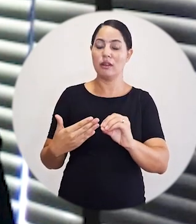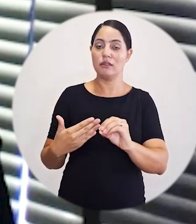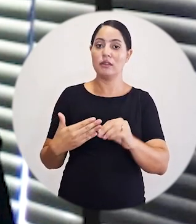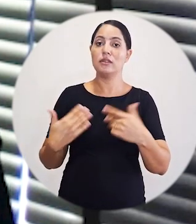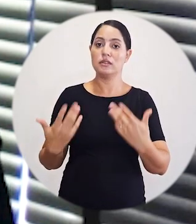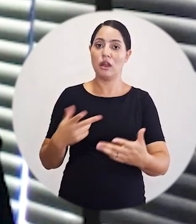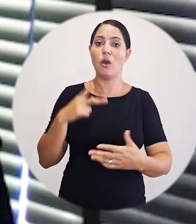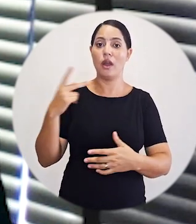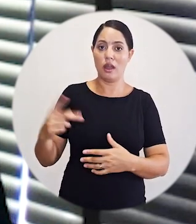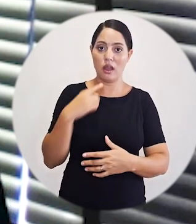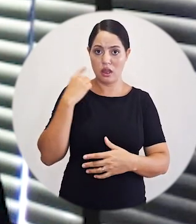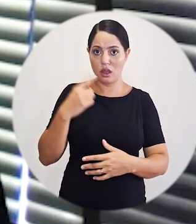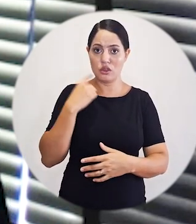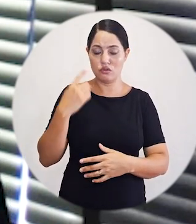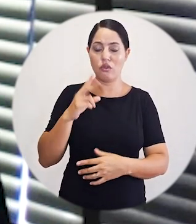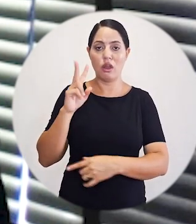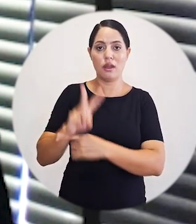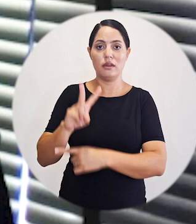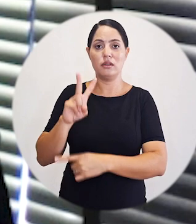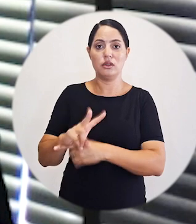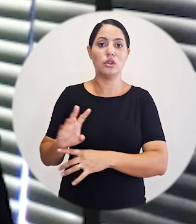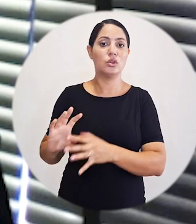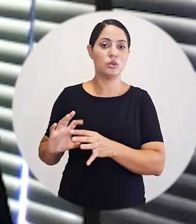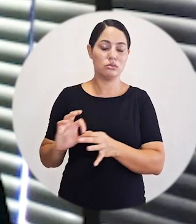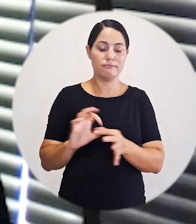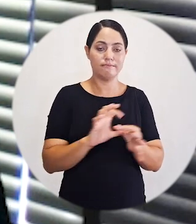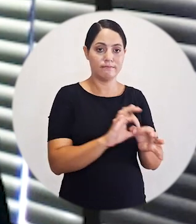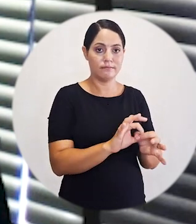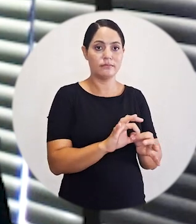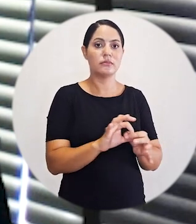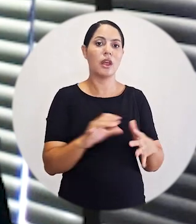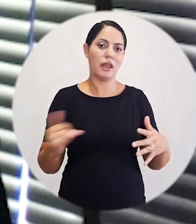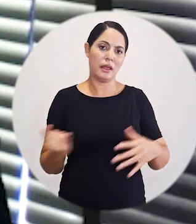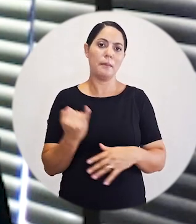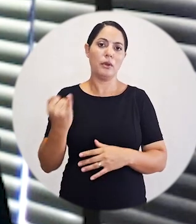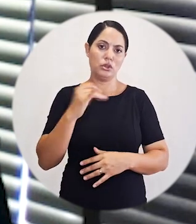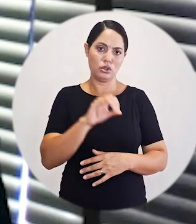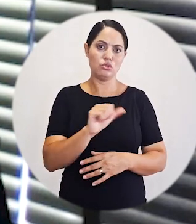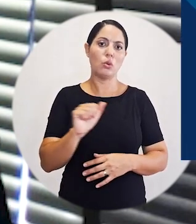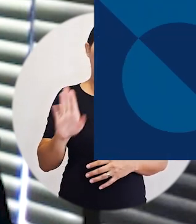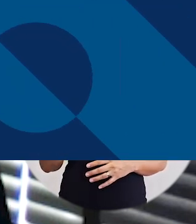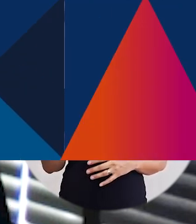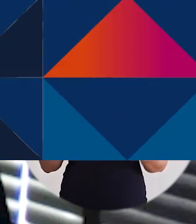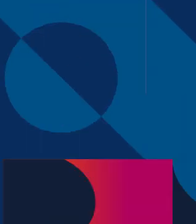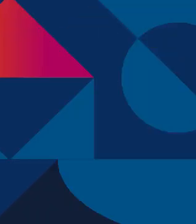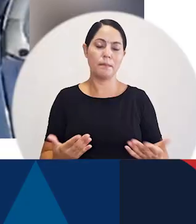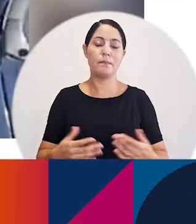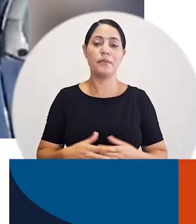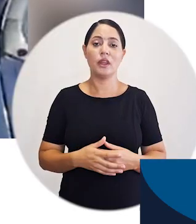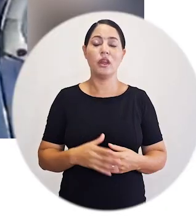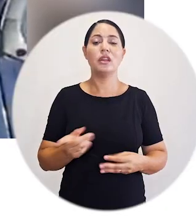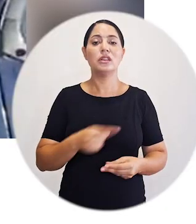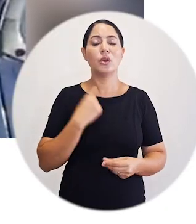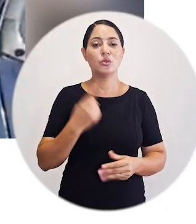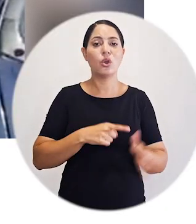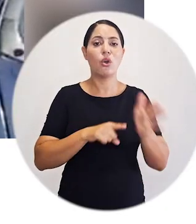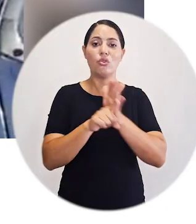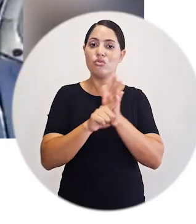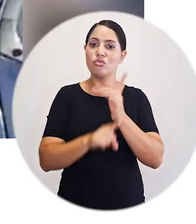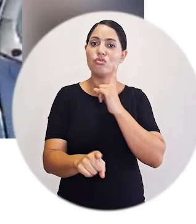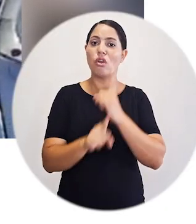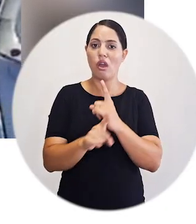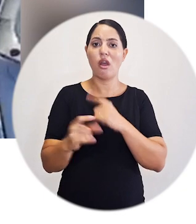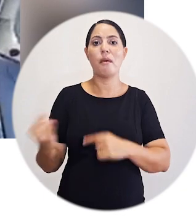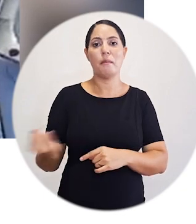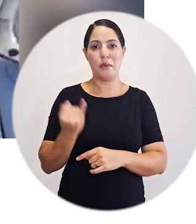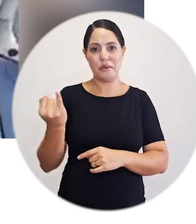sua essência, uma tutela penal de proteção. Uma nova forma de homicídio qualificado. Essa é uma ação importante da OAB. Através da Caravana Nacional fizemos